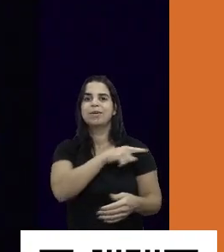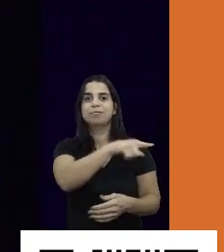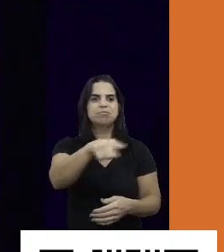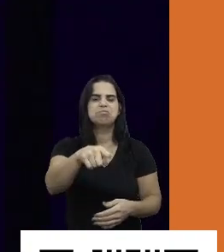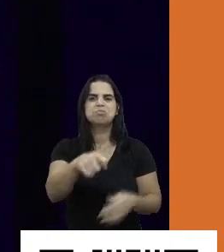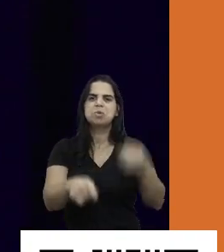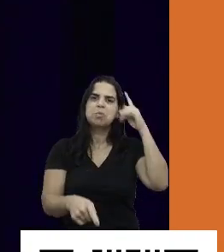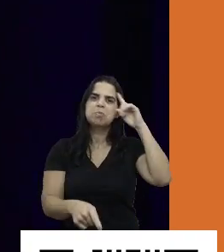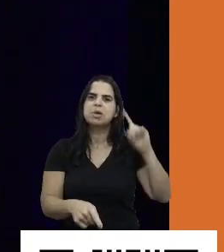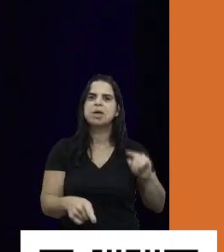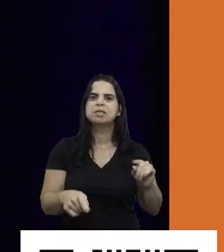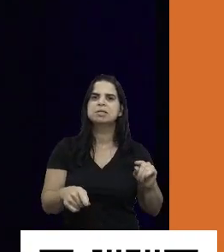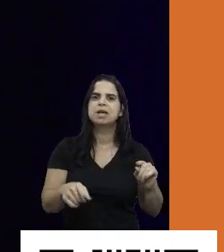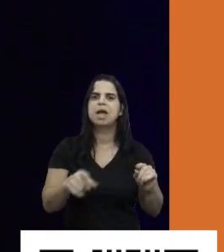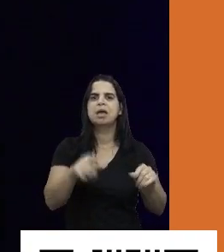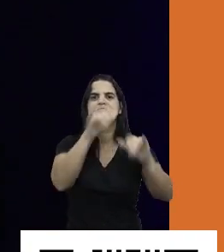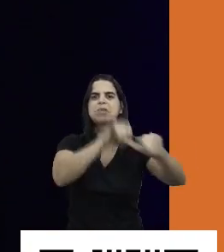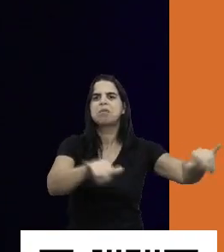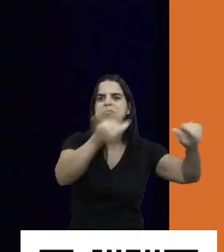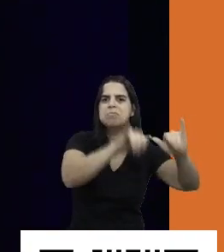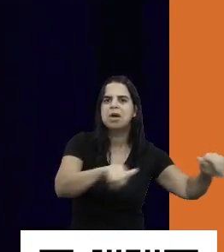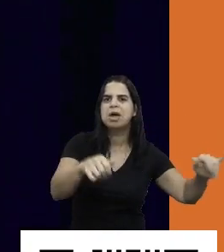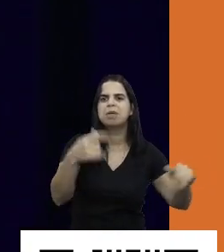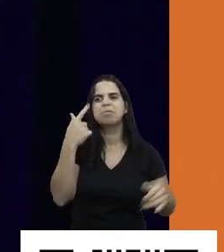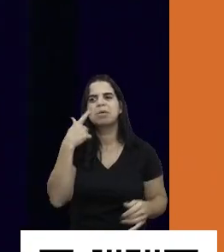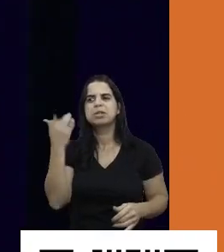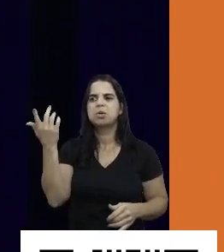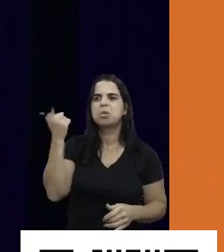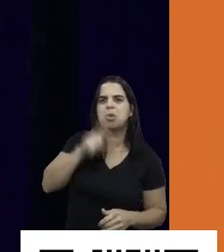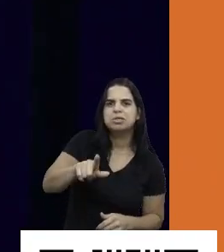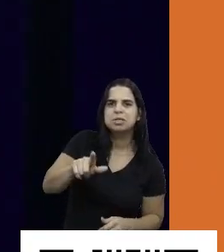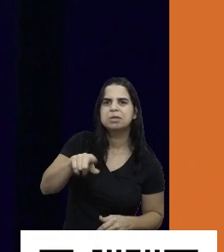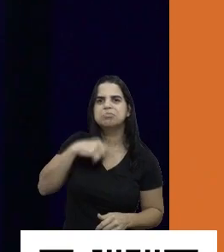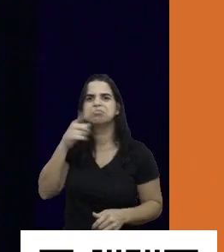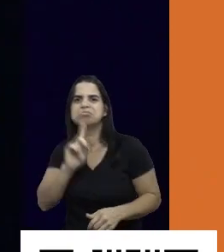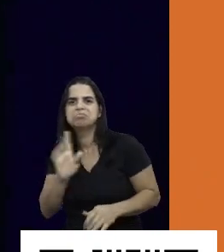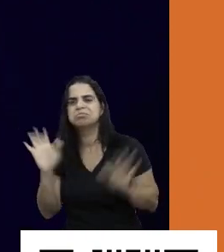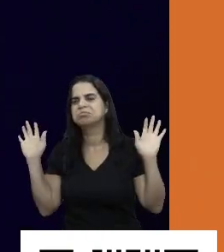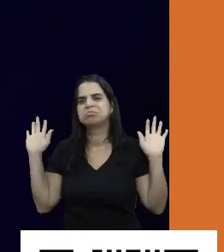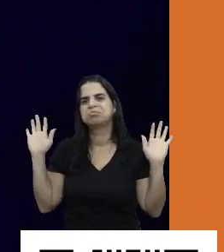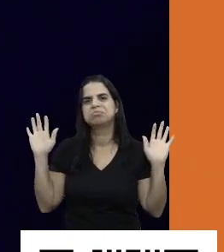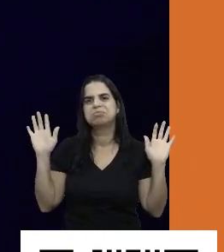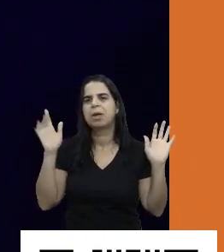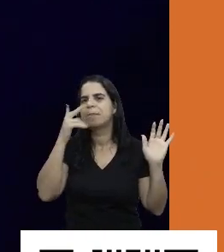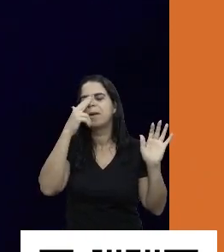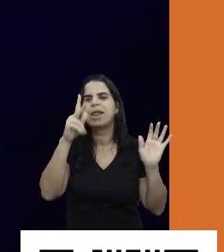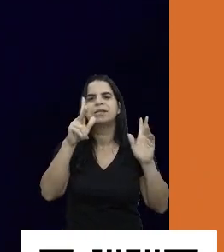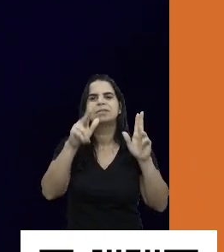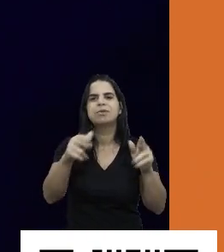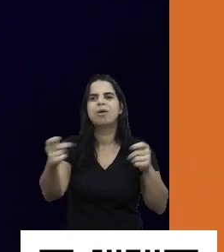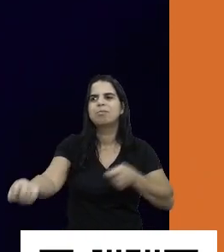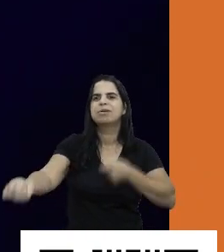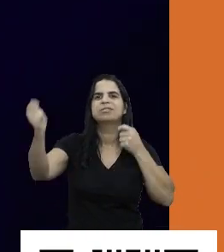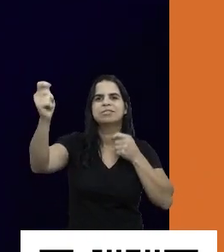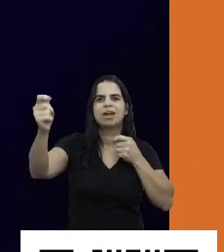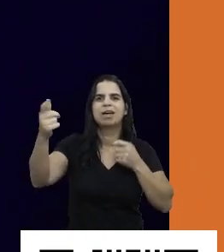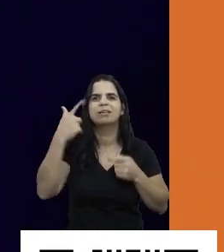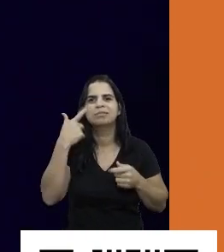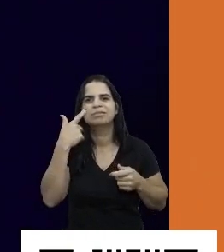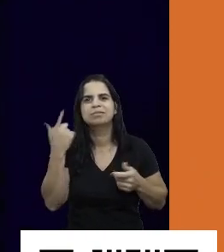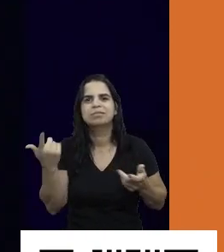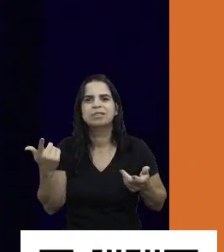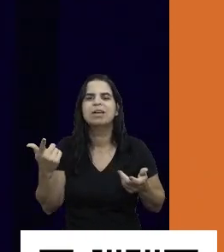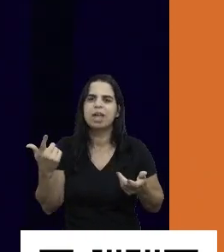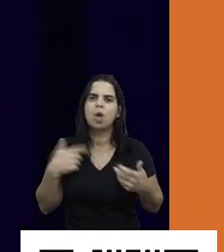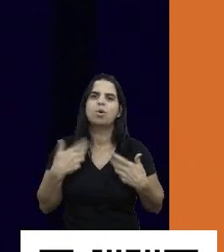e vai o que o pescar eu pesquei então eu brinco muito lá no trabalho que eu falo que a gente tem que ser menos Linha de Frente mais Sniper né então